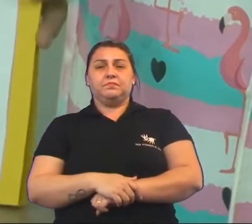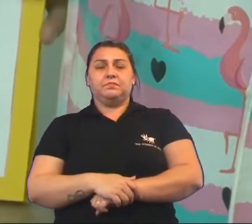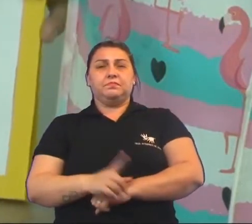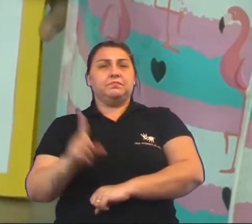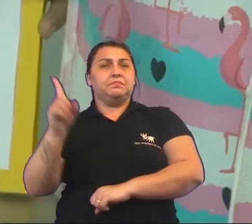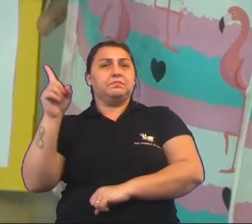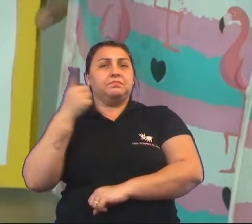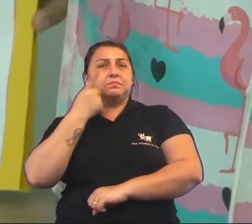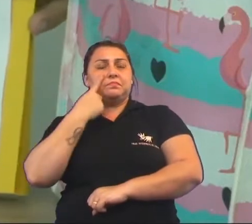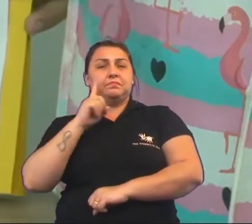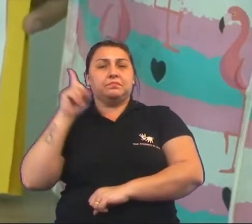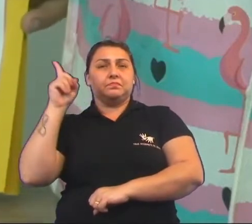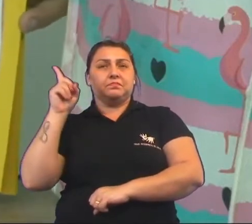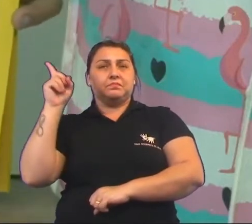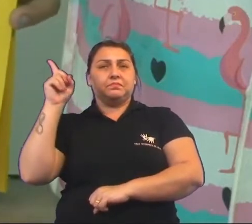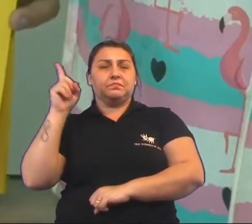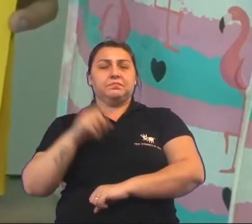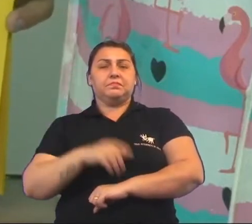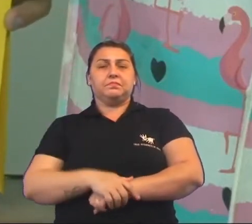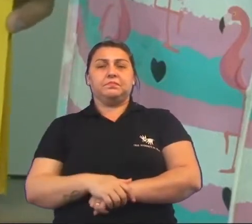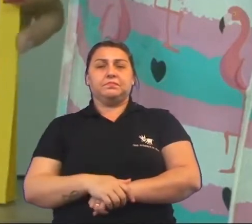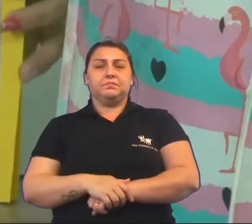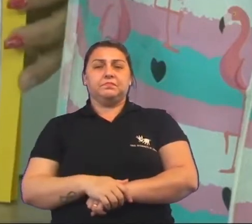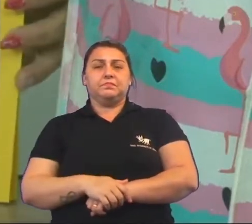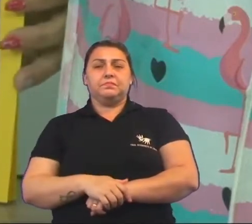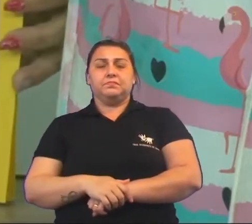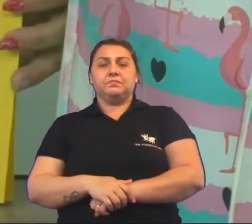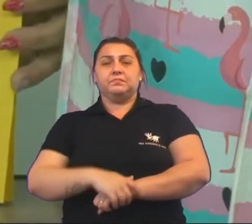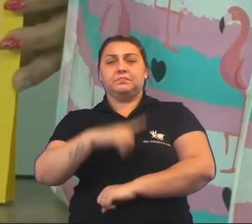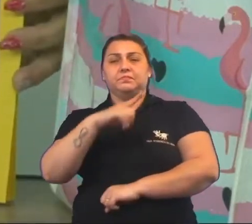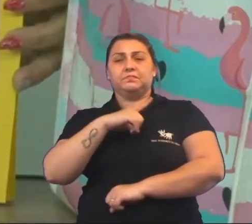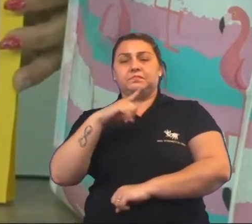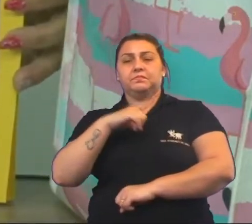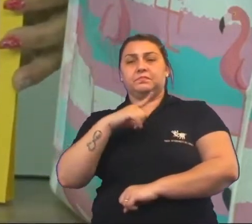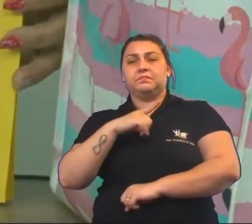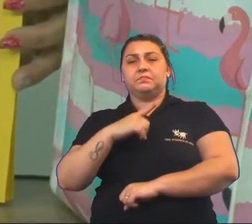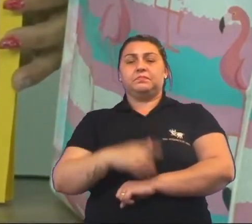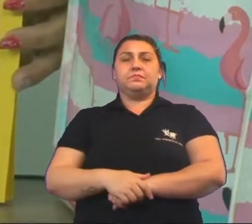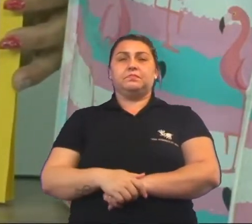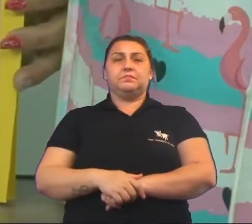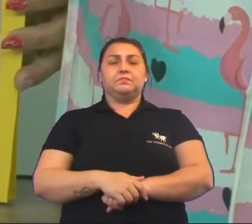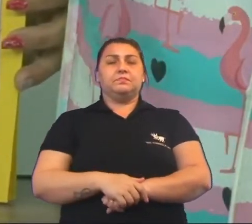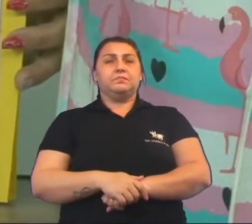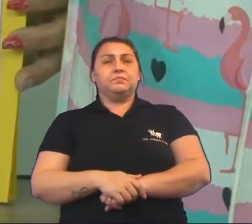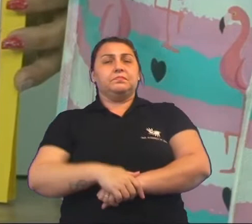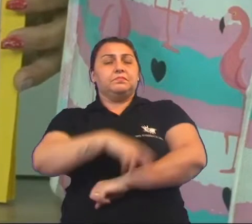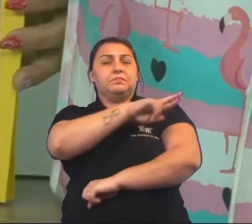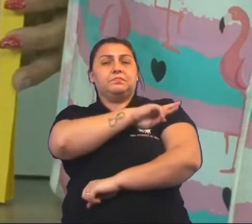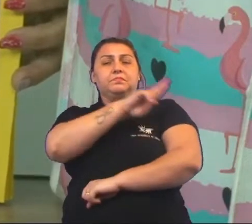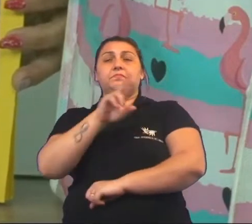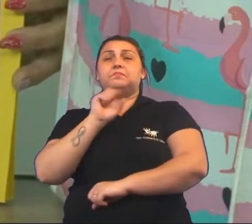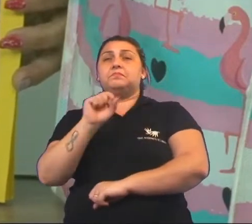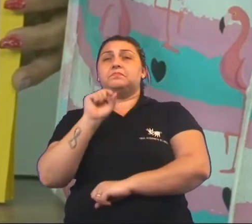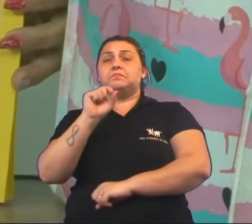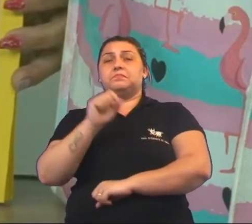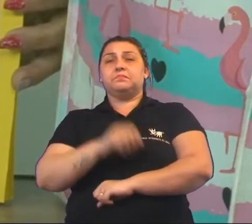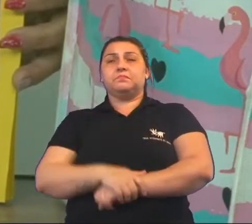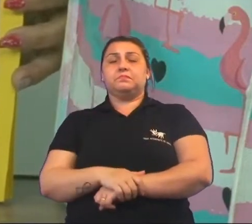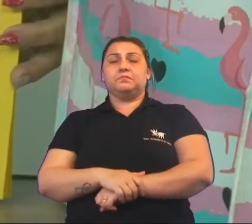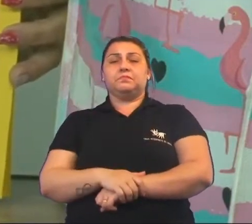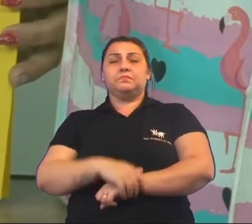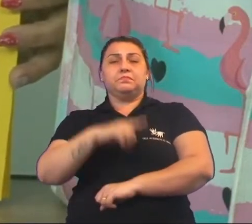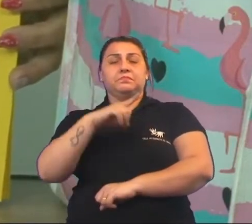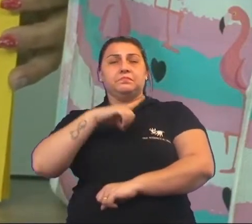Vamos observar aqui esta imagem. Aqui nós temos, nesta imagem está representado o quê? Tem